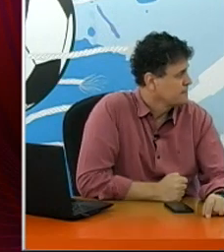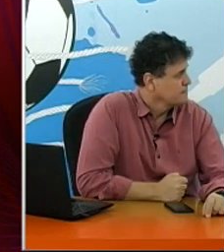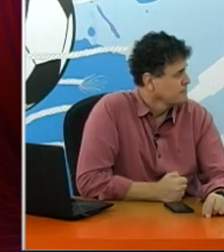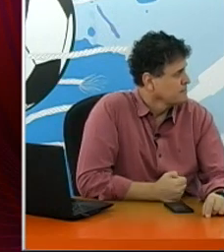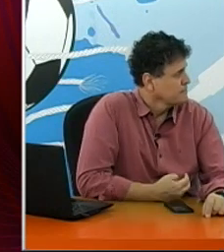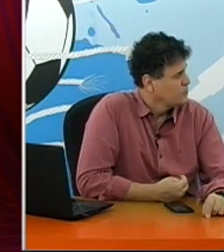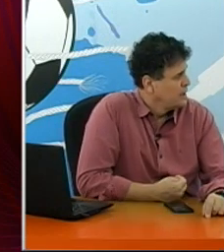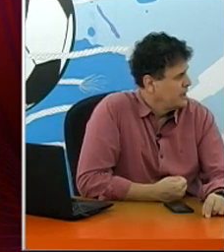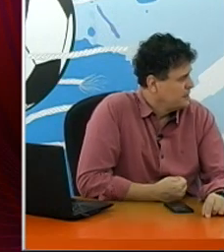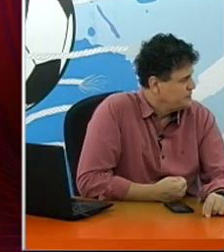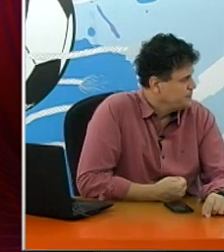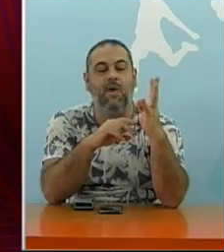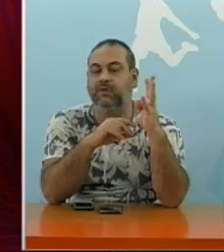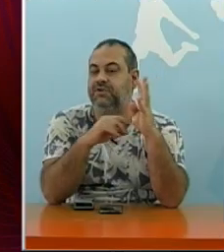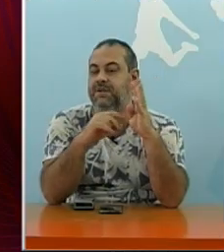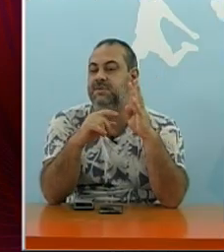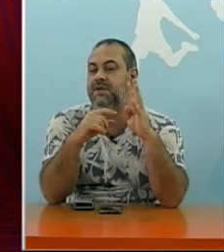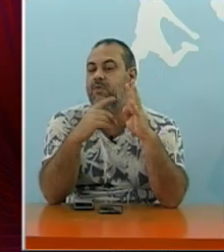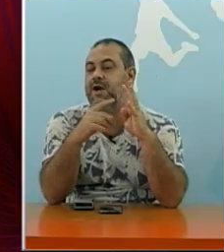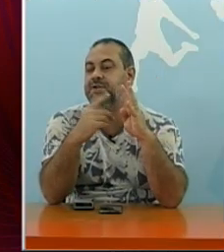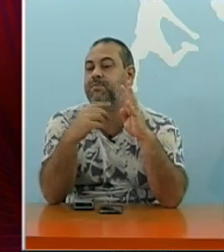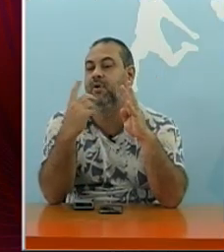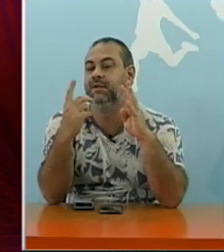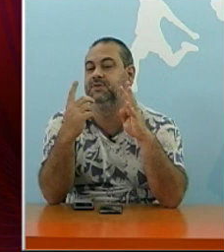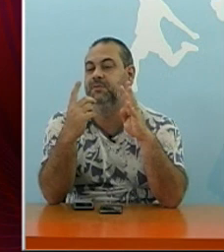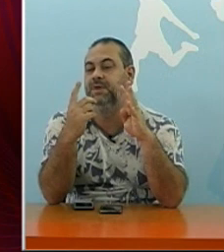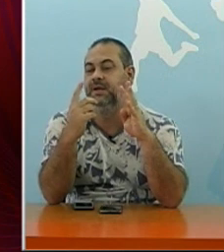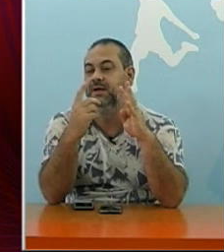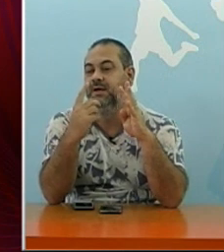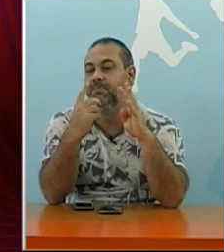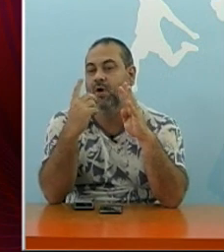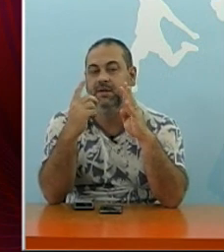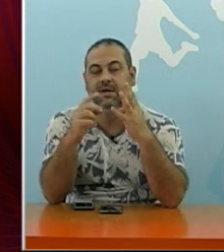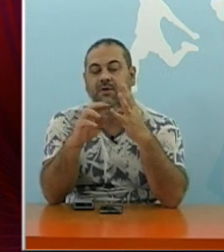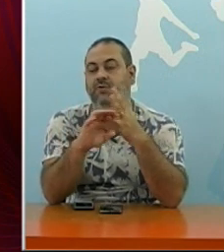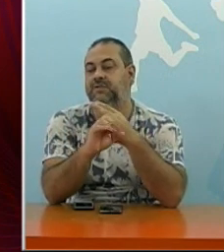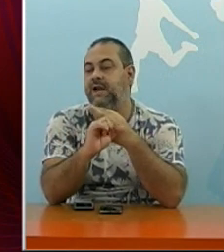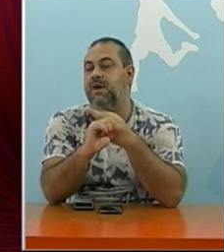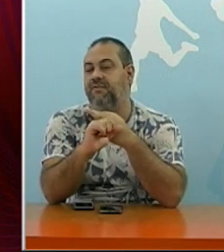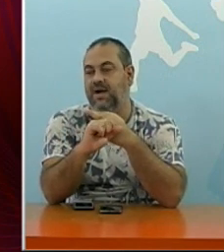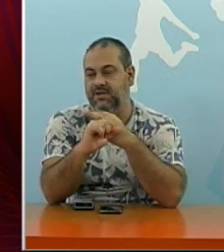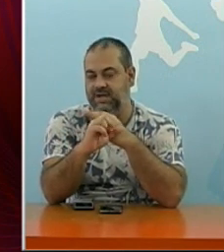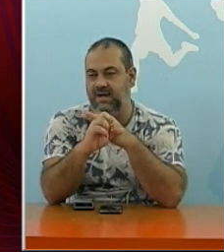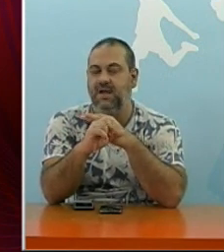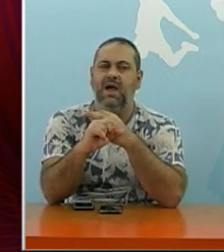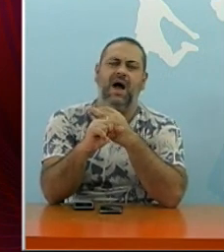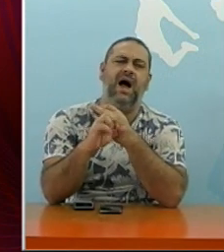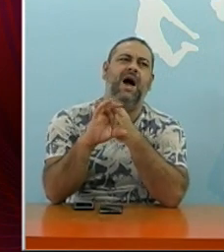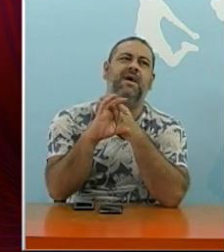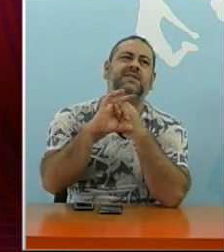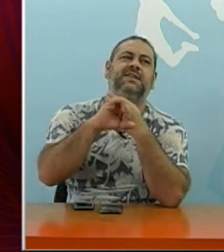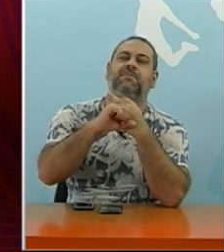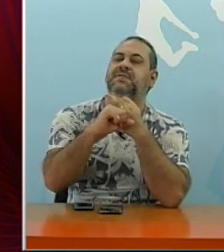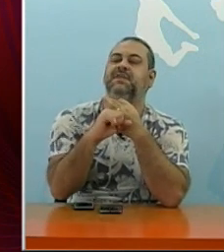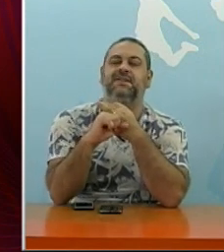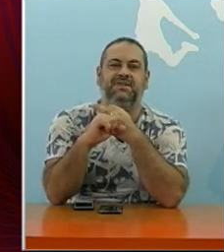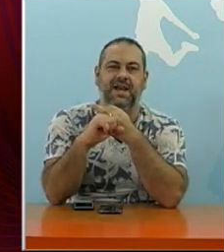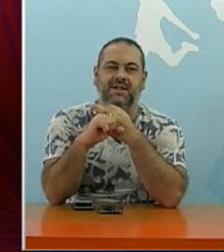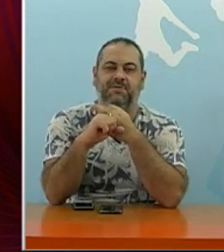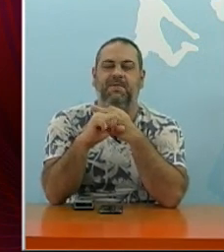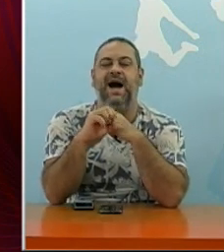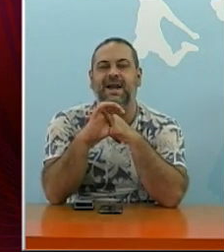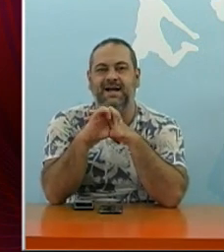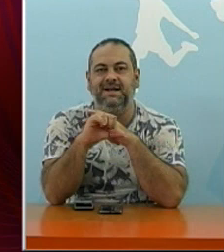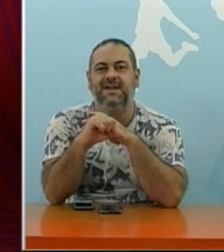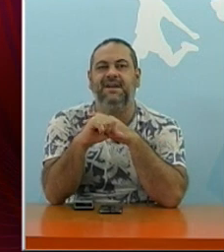Então vamos lá, ó. Eu vou dizer só quatro times que eu acho que podem subir. Podem. Cruzeiro é uma vaga já. Será? Ah, mas será?